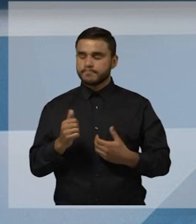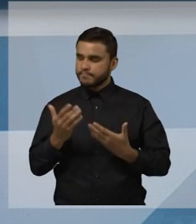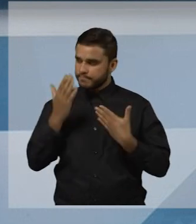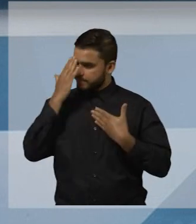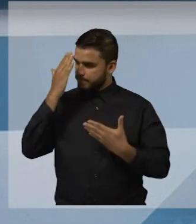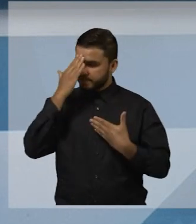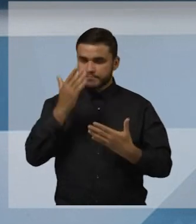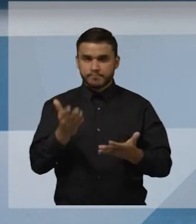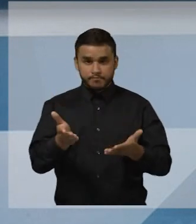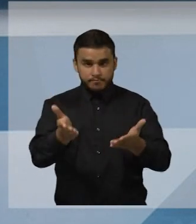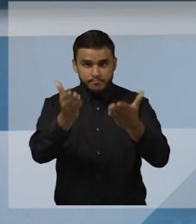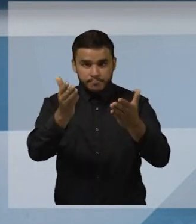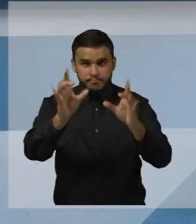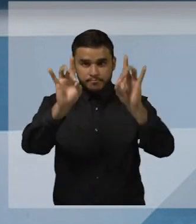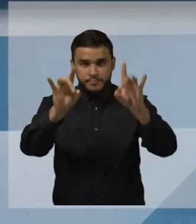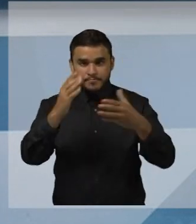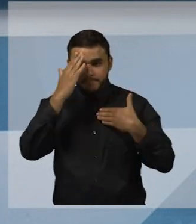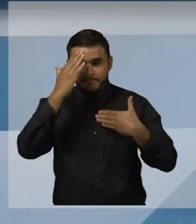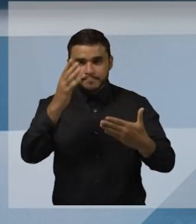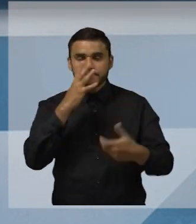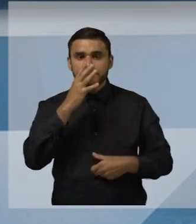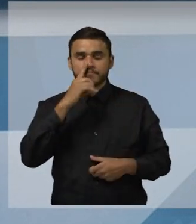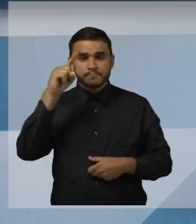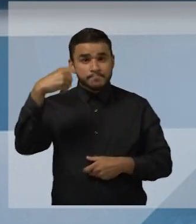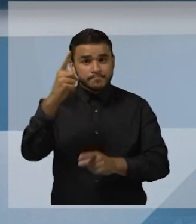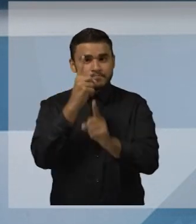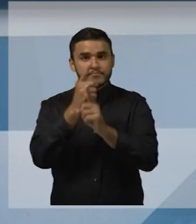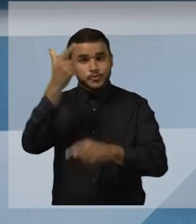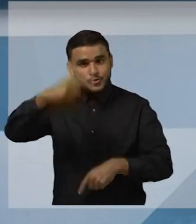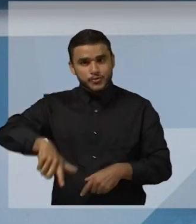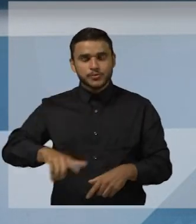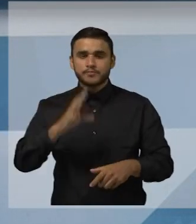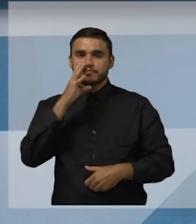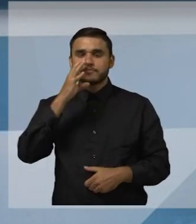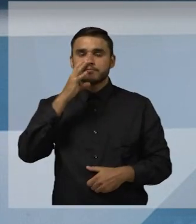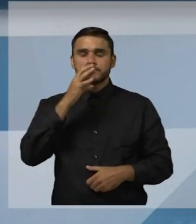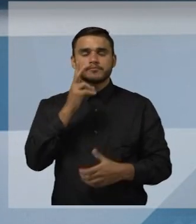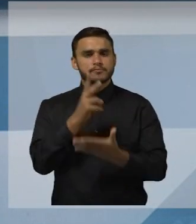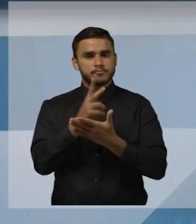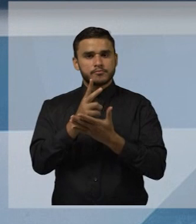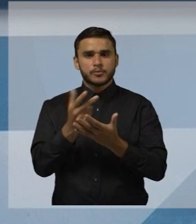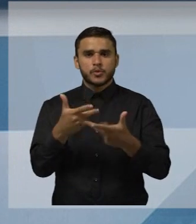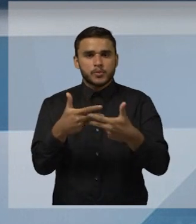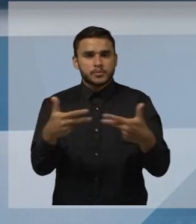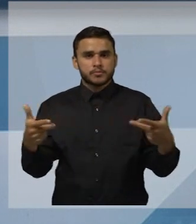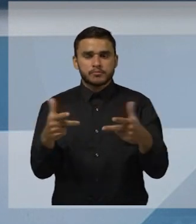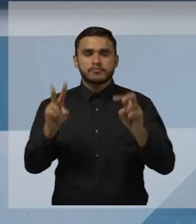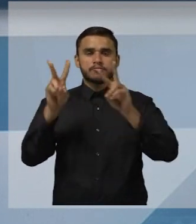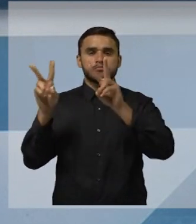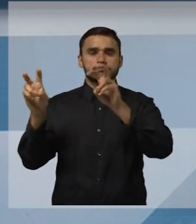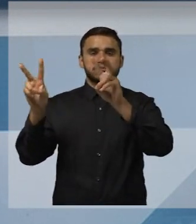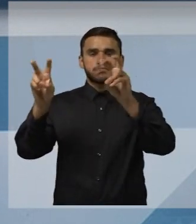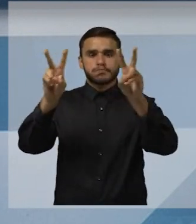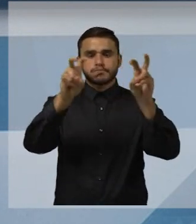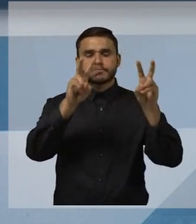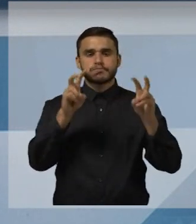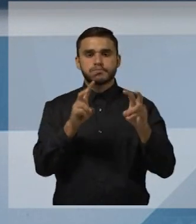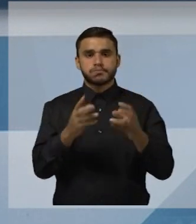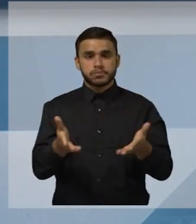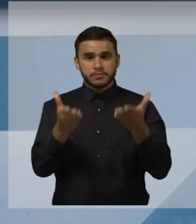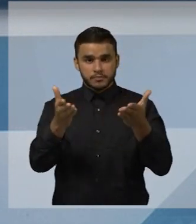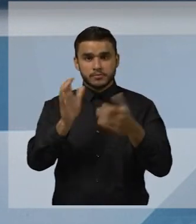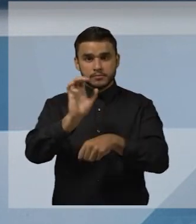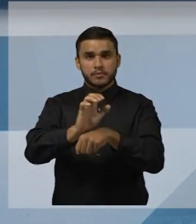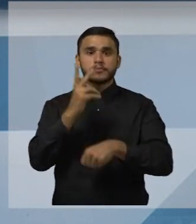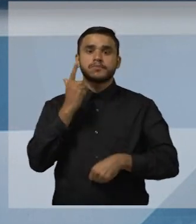você, assinante, com um convite para um próximo observatório, sempre buscando observar temas que sejam do interesse do